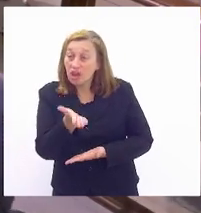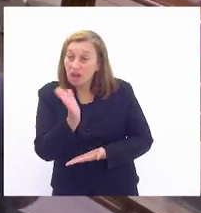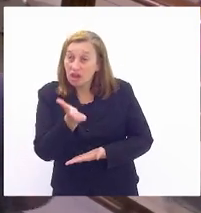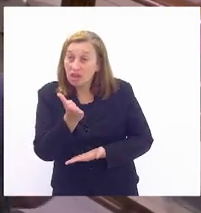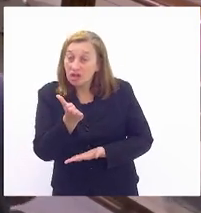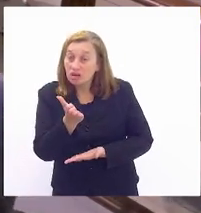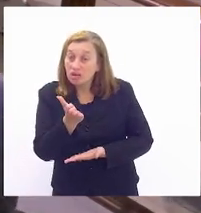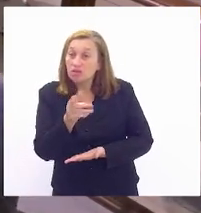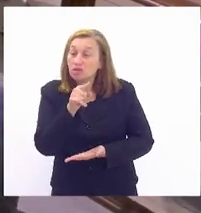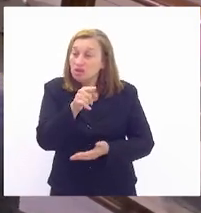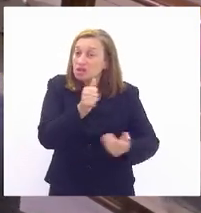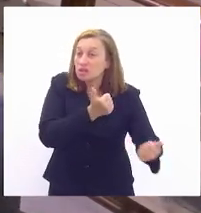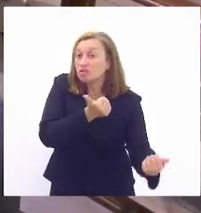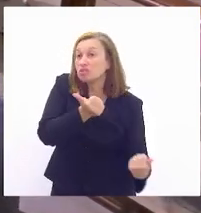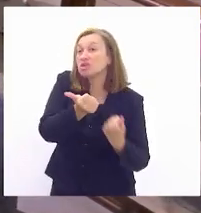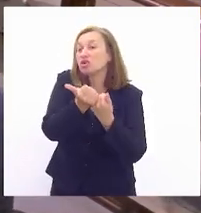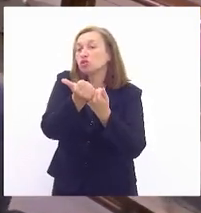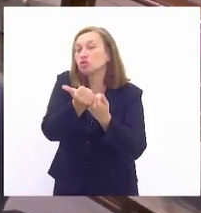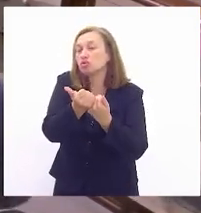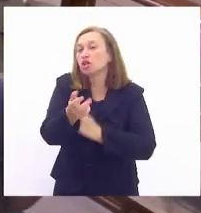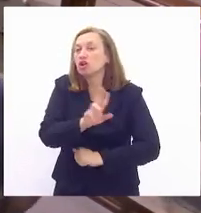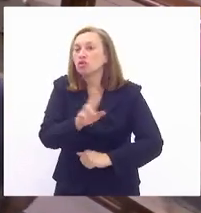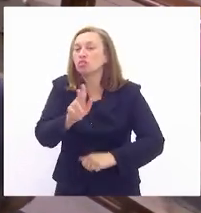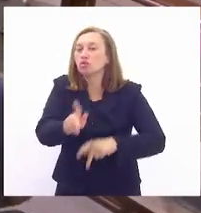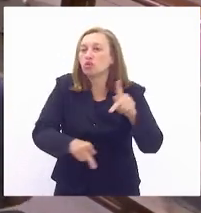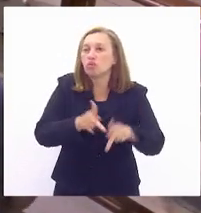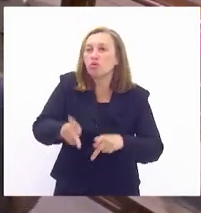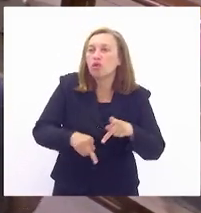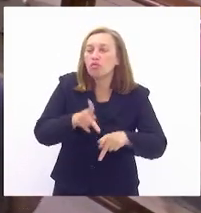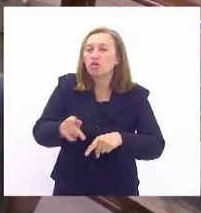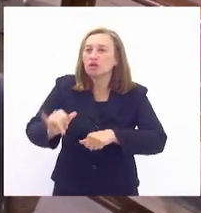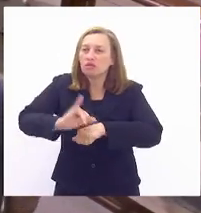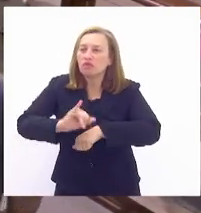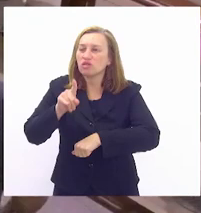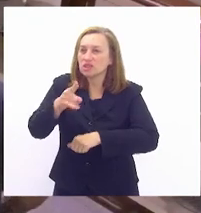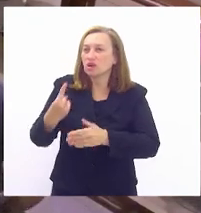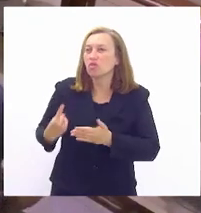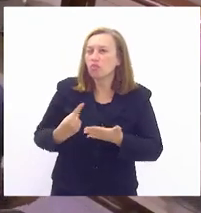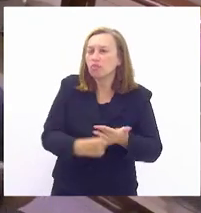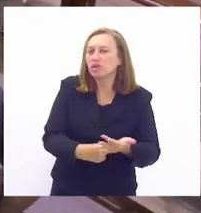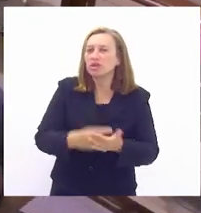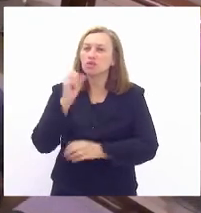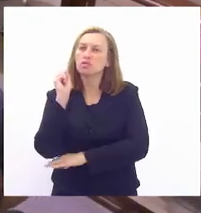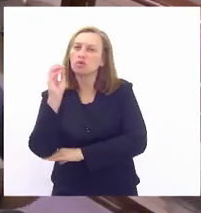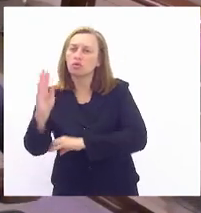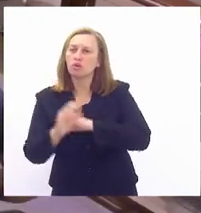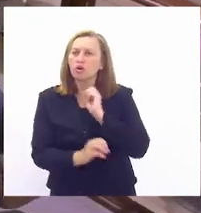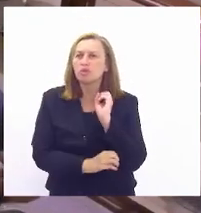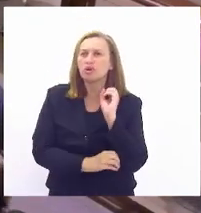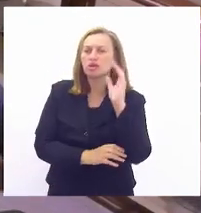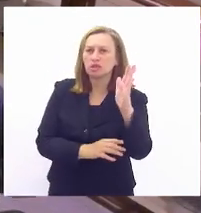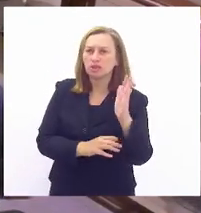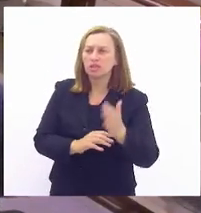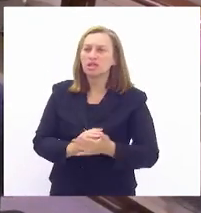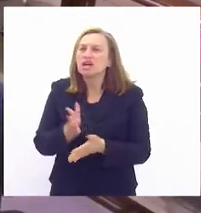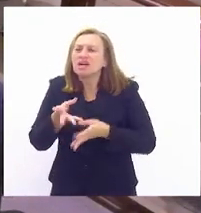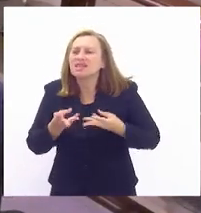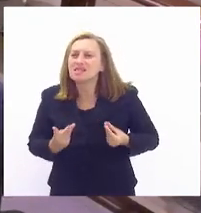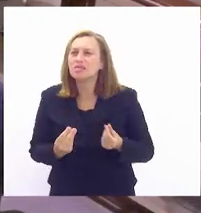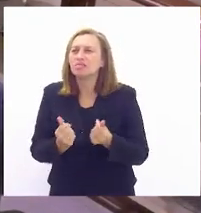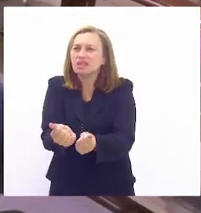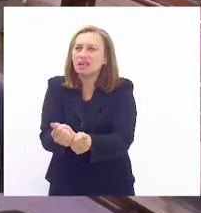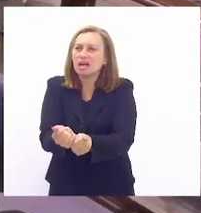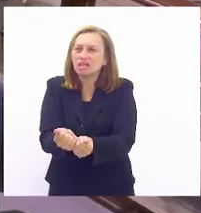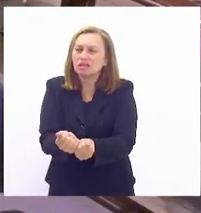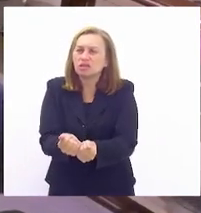para que você nos ajude em nome da população de Volta Redonda. Você é uma pessoa muito comprometida com o meio ambiente, ficou e está sensibilizado com a situação